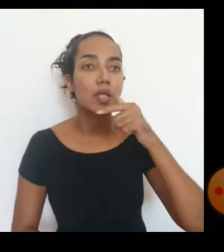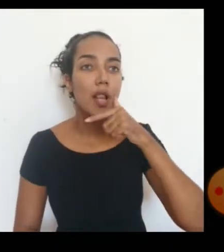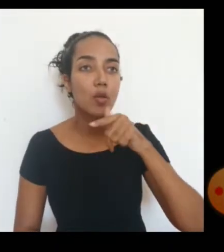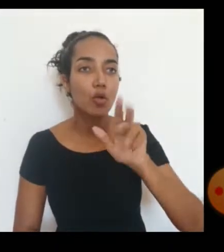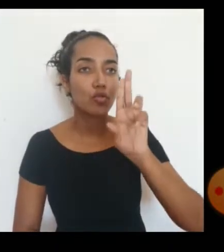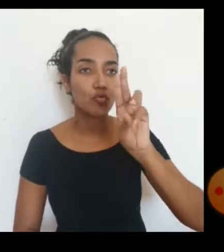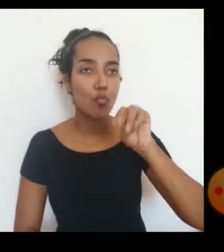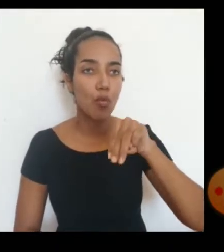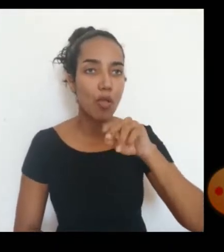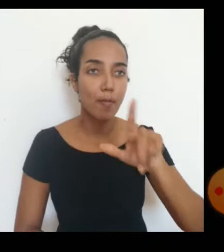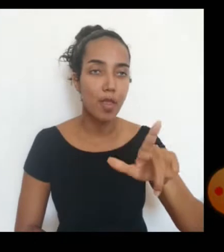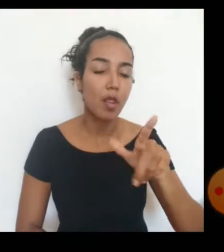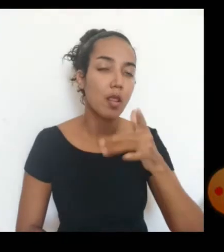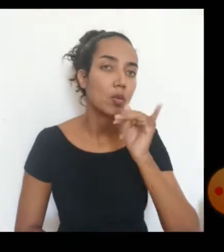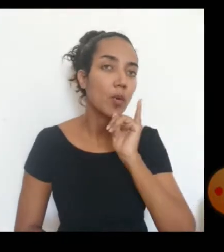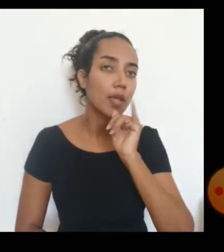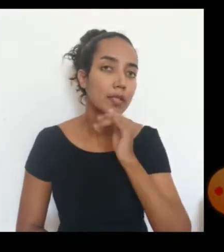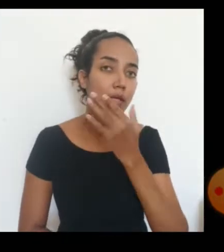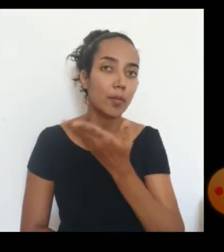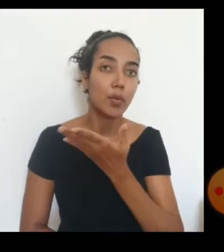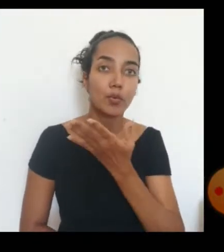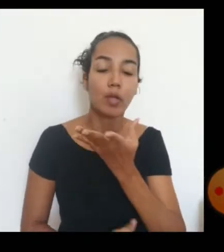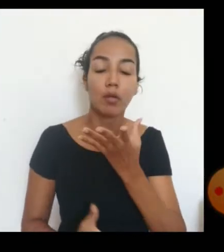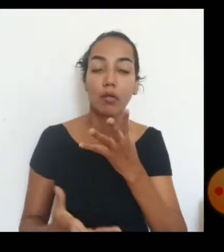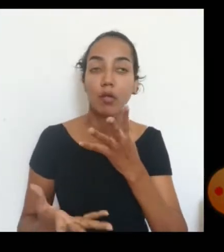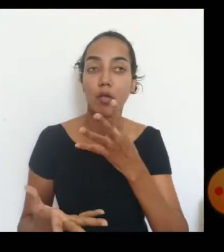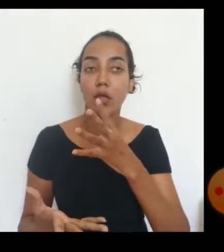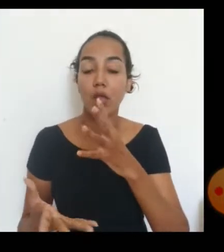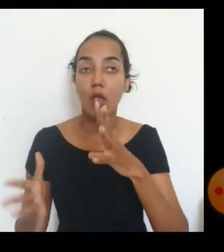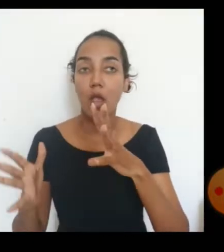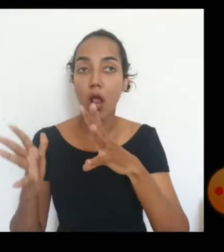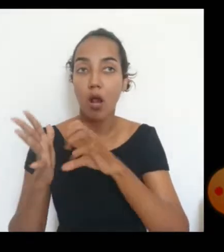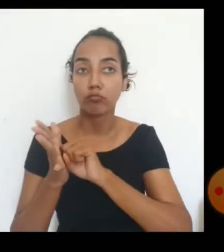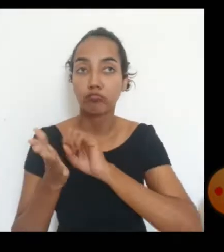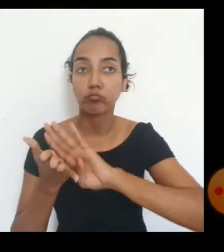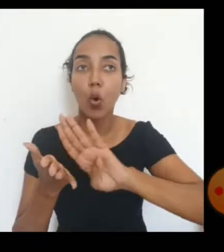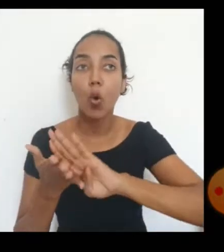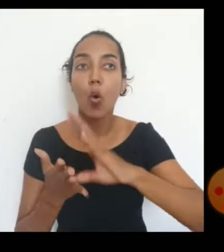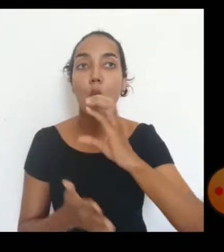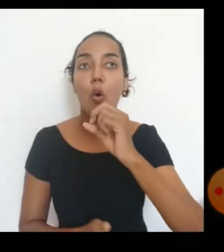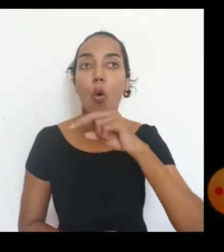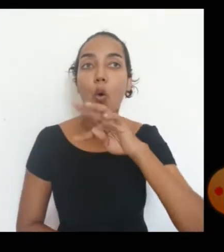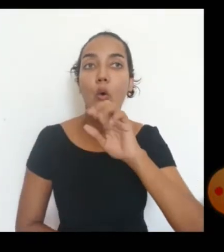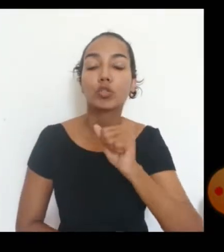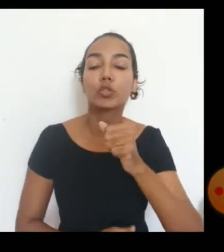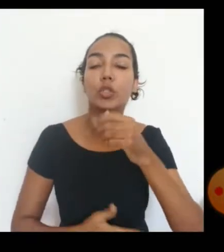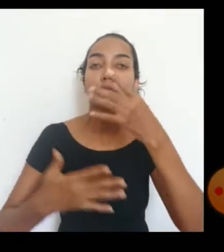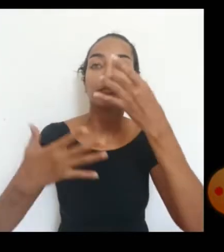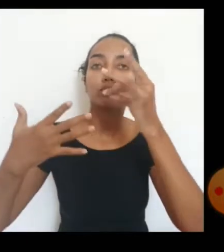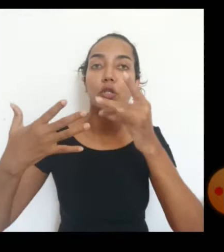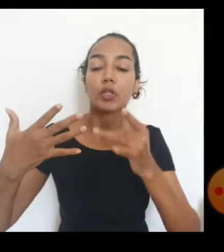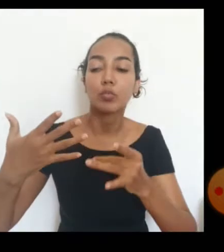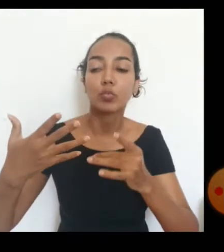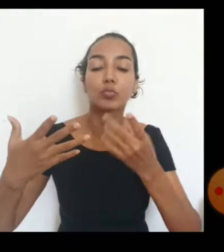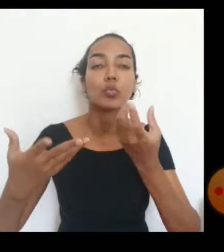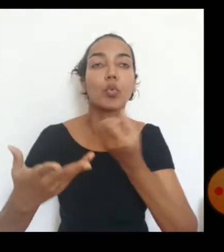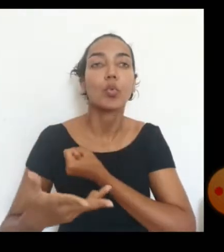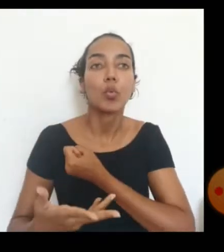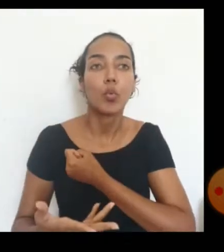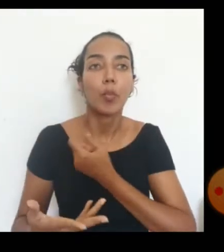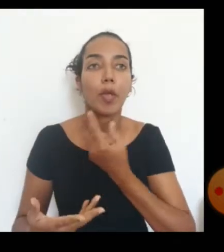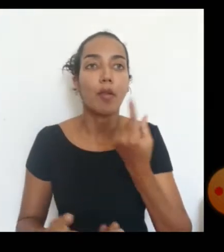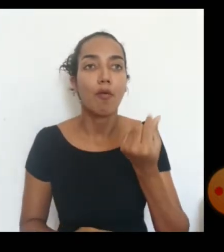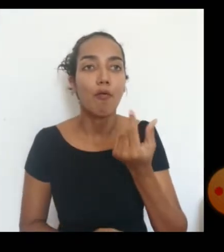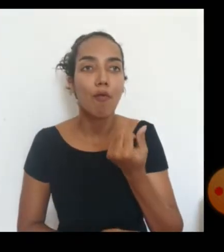aqui, neste exemplo, a classe conta, o identificador dela, os atributos que ela possui, número e saldo, né, o número do